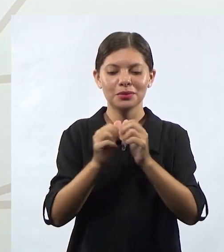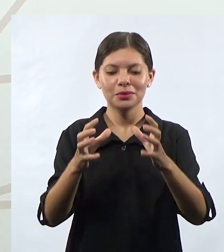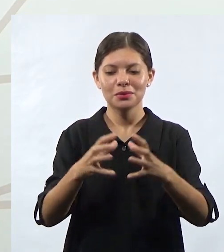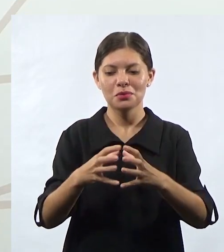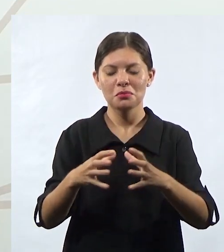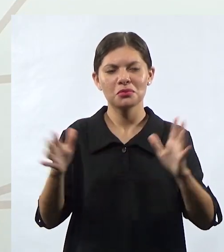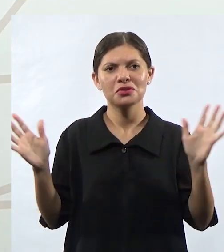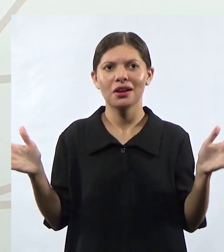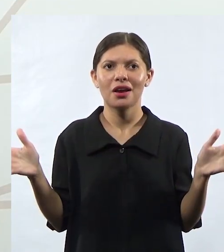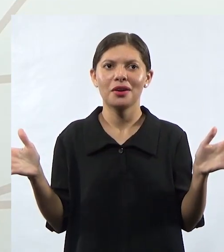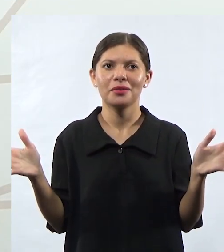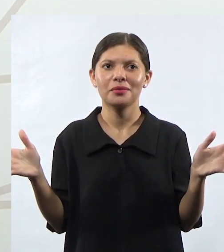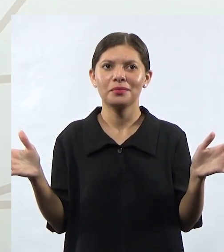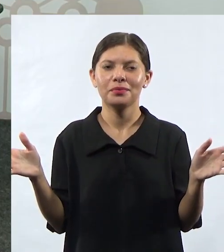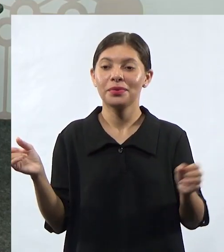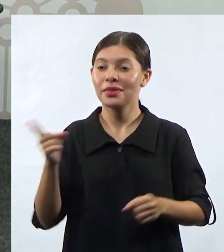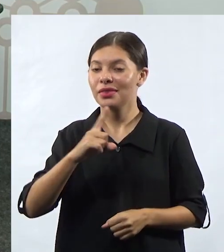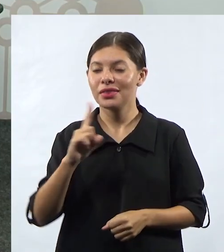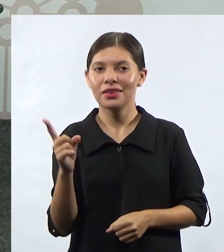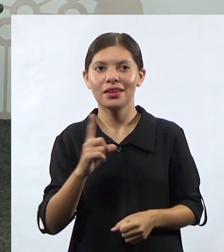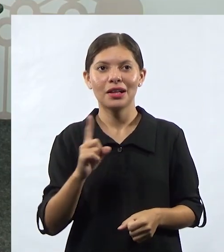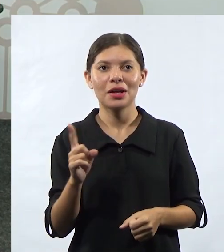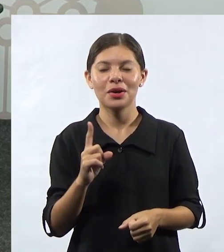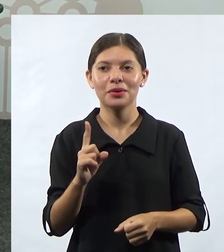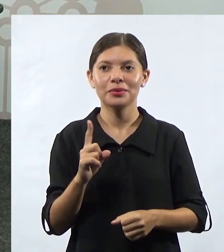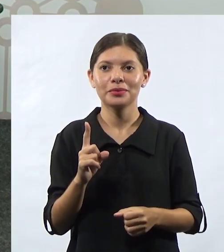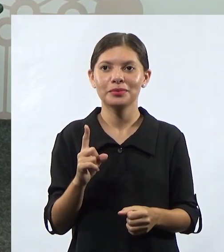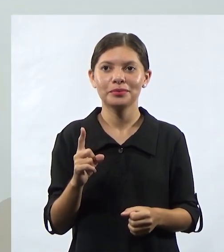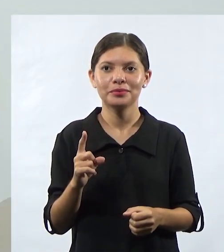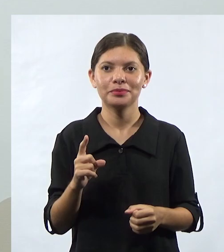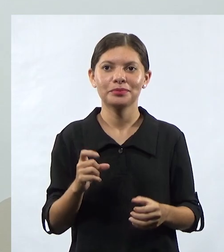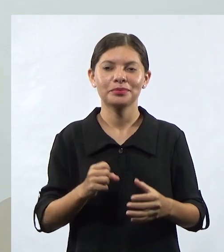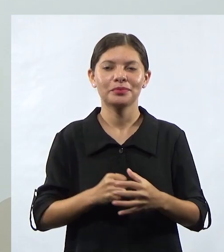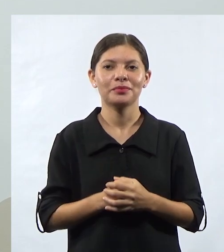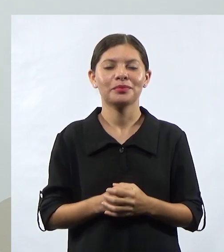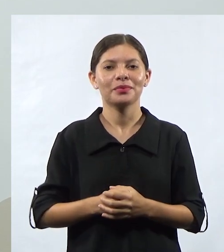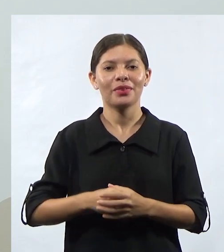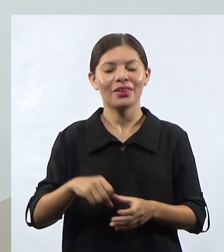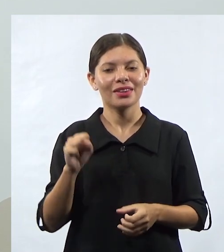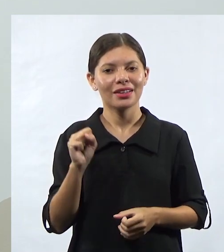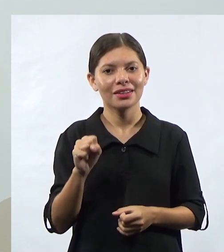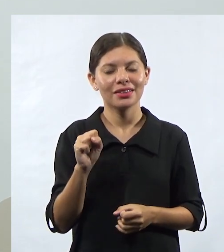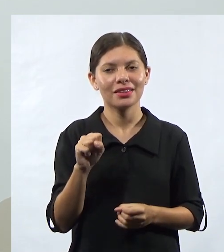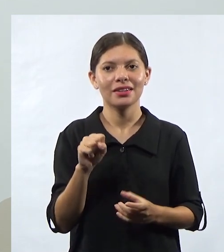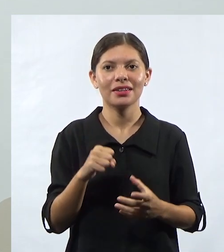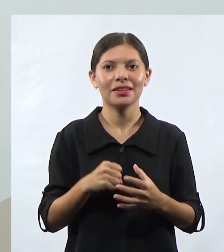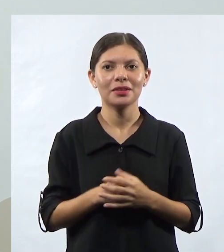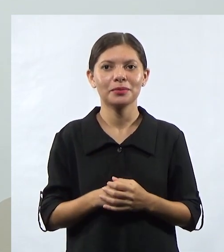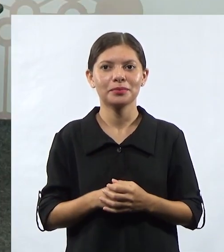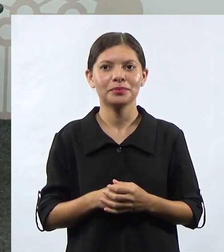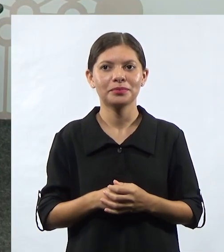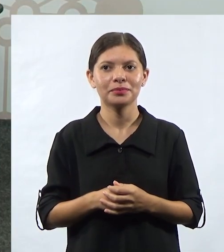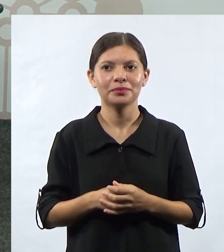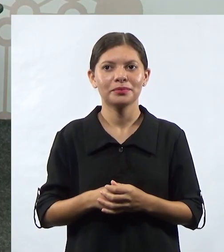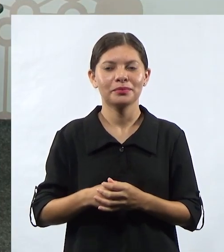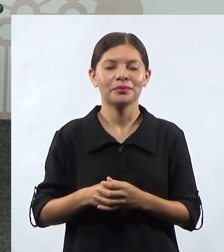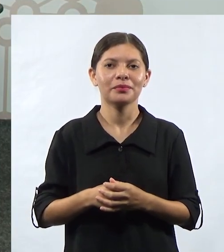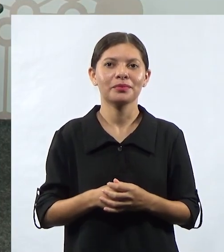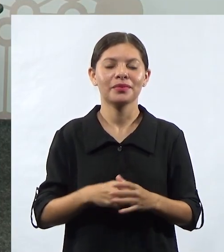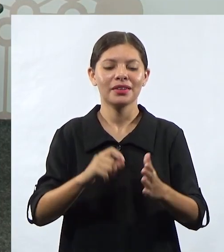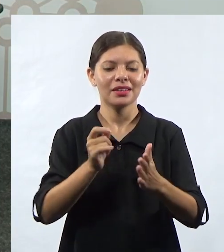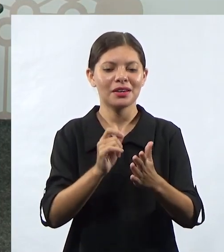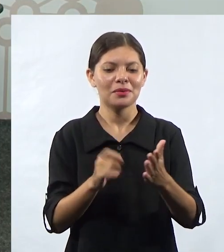tá feito. Né? Não? Falta alguma coisa ainda, professora? Com certeza! Não é só entregar, não? Trabalho,